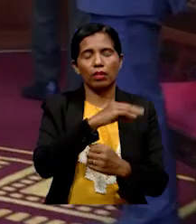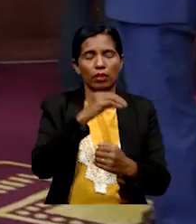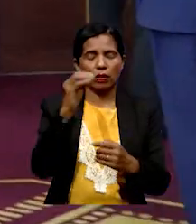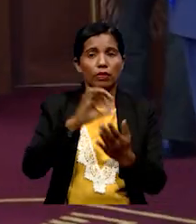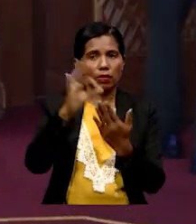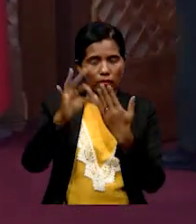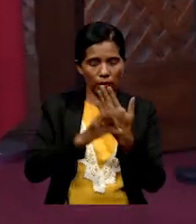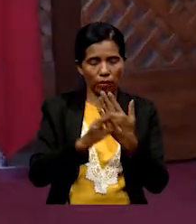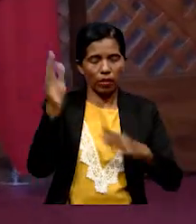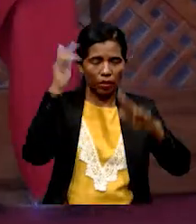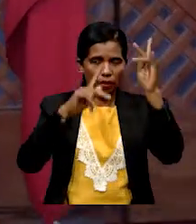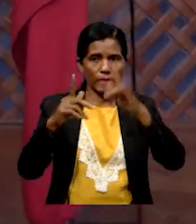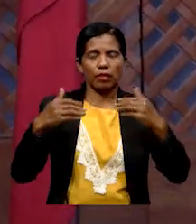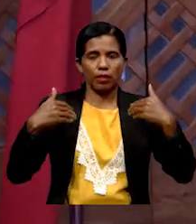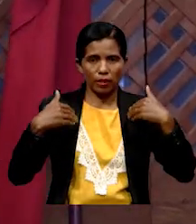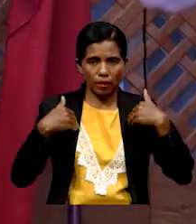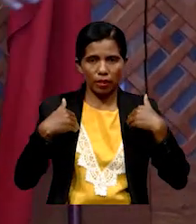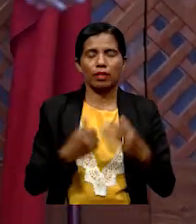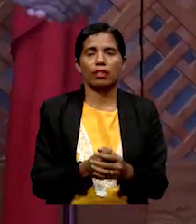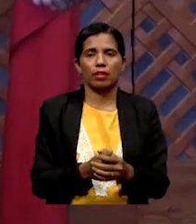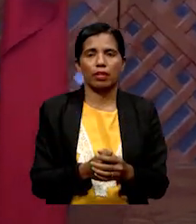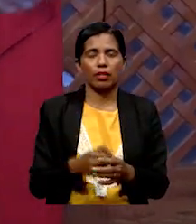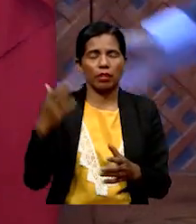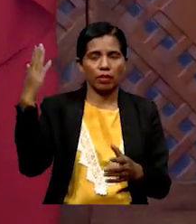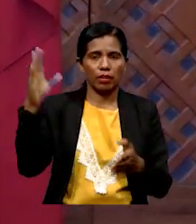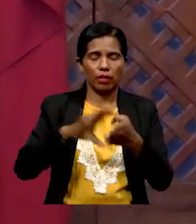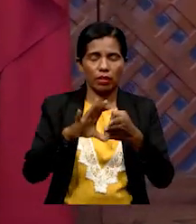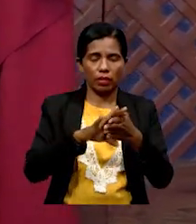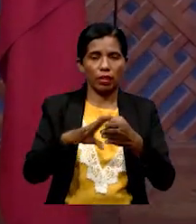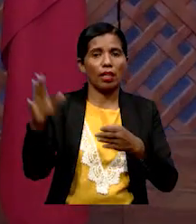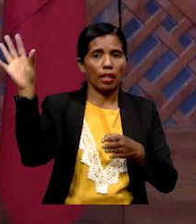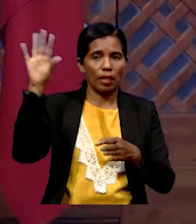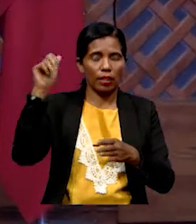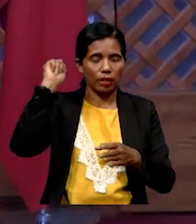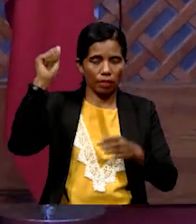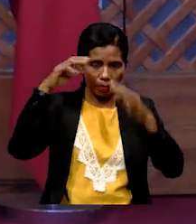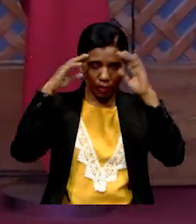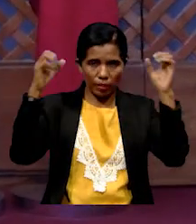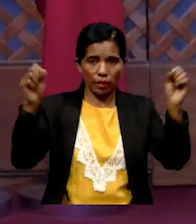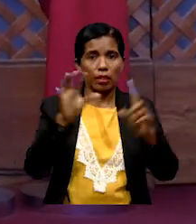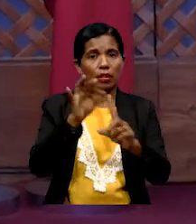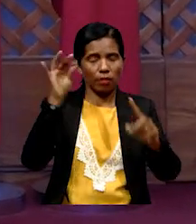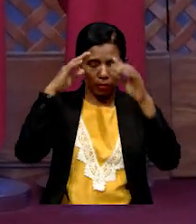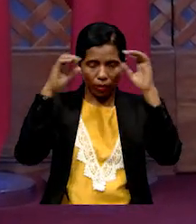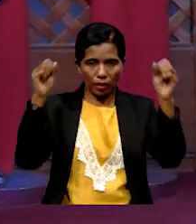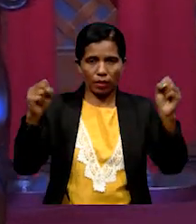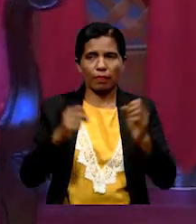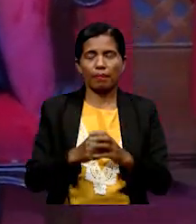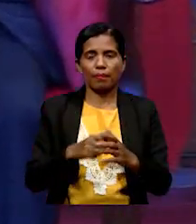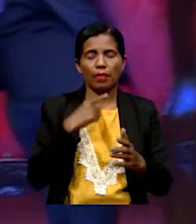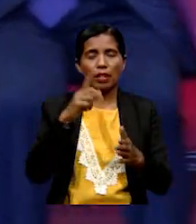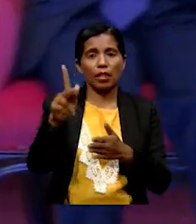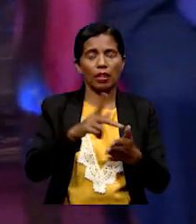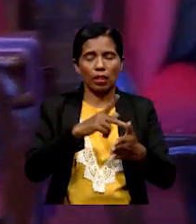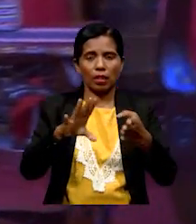não acontece durante a campanha eleitoral na eleição presidencial. Tui Remízia Fátima da Silva, crime eleitoral